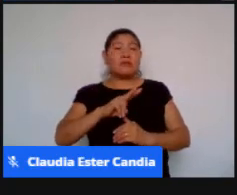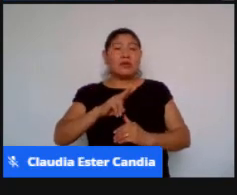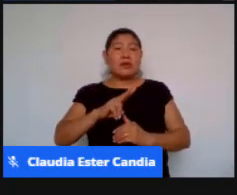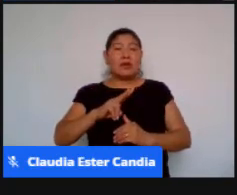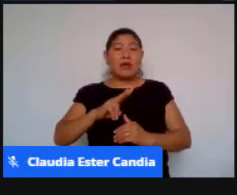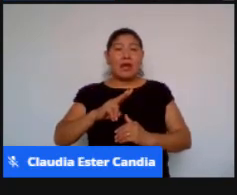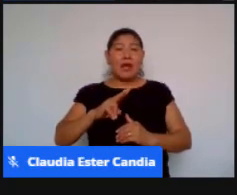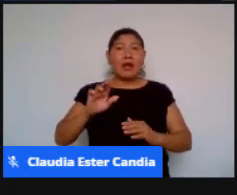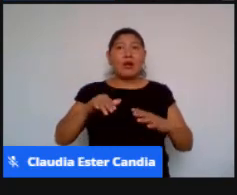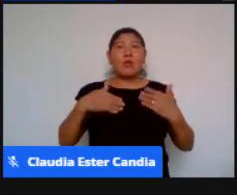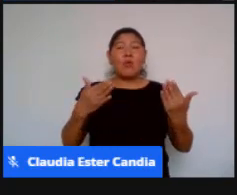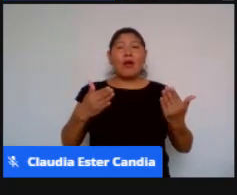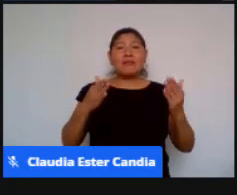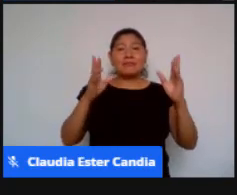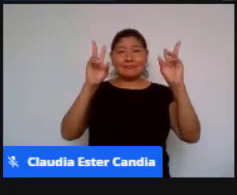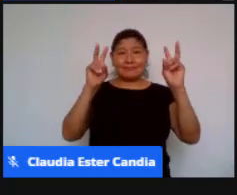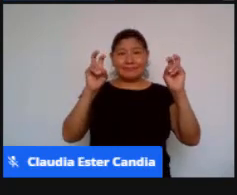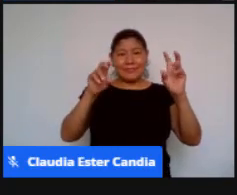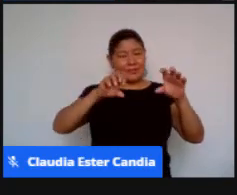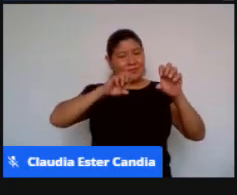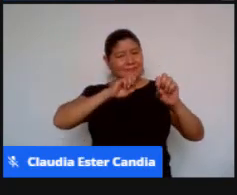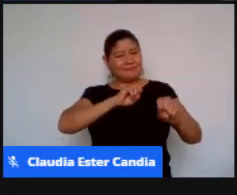mais adequado que eu vou fazer